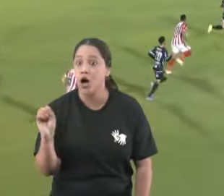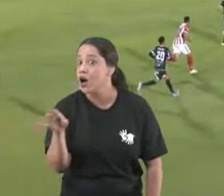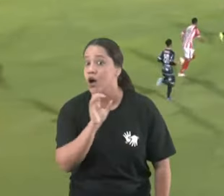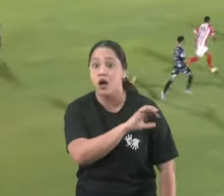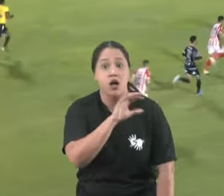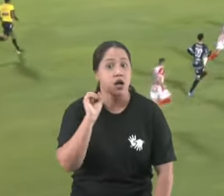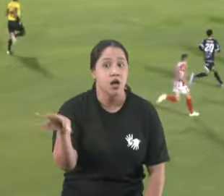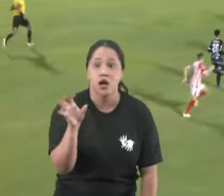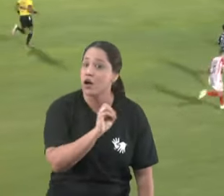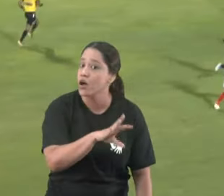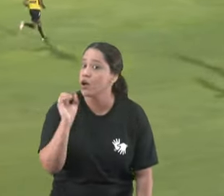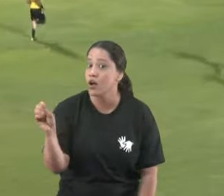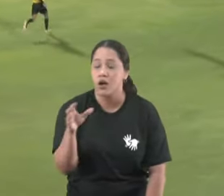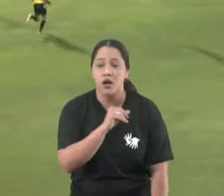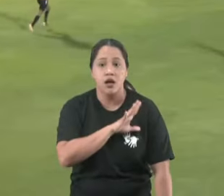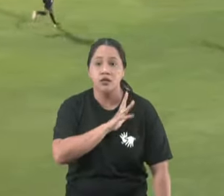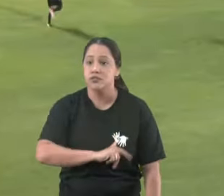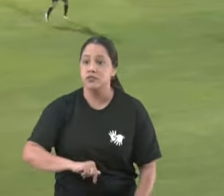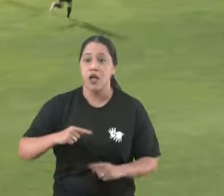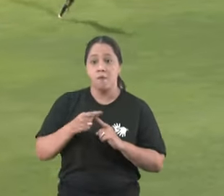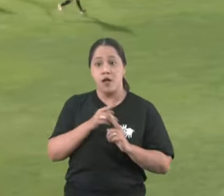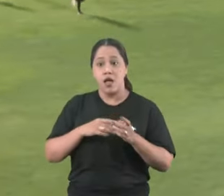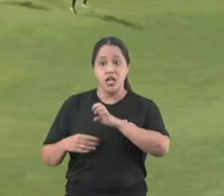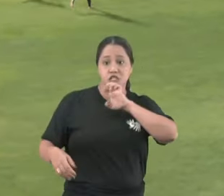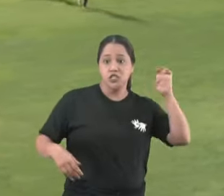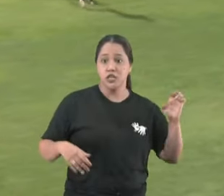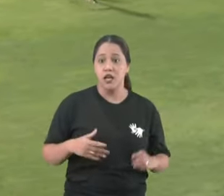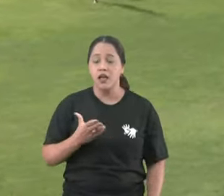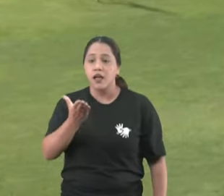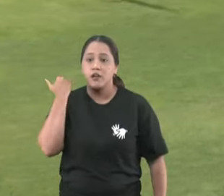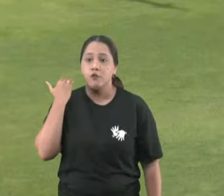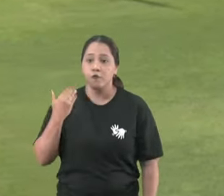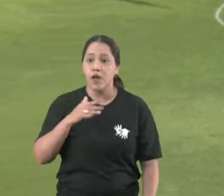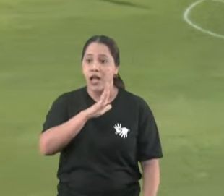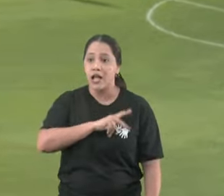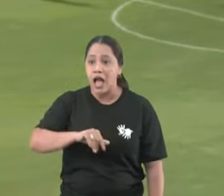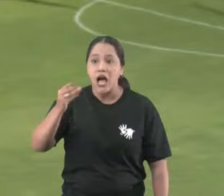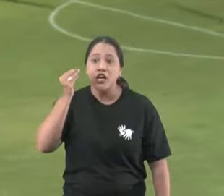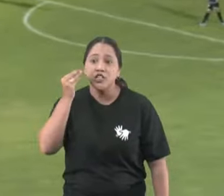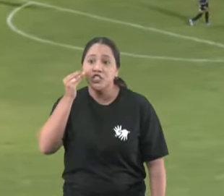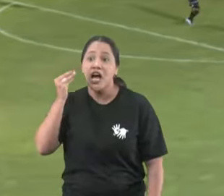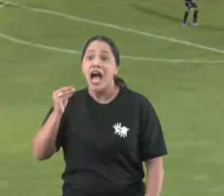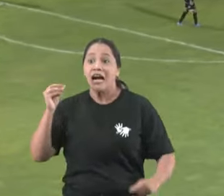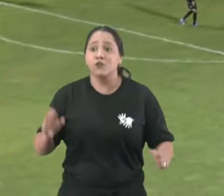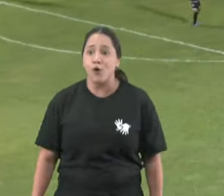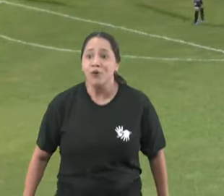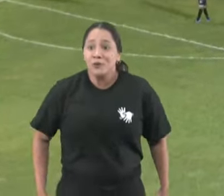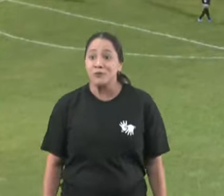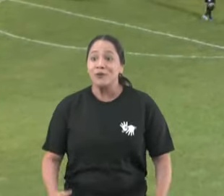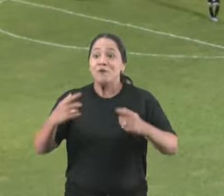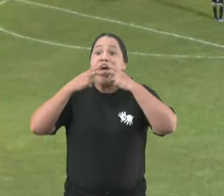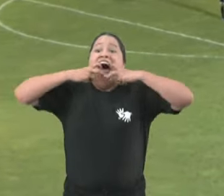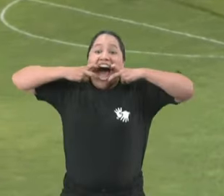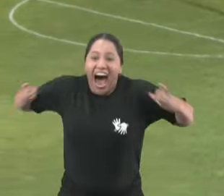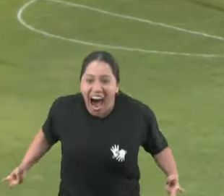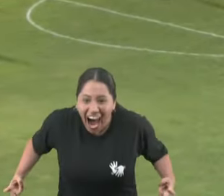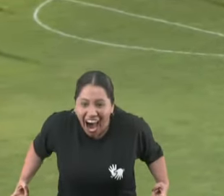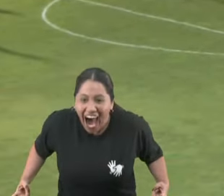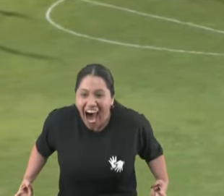do CRB. Rômulo abre do lado esquerdo, vem o Galo, chance de cruzamento pro...